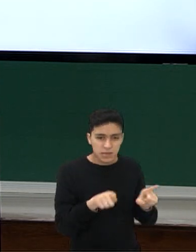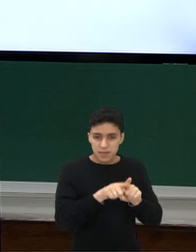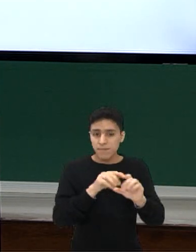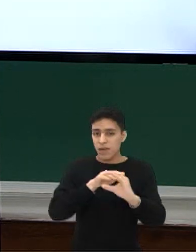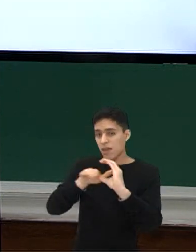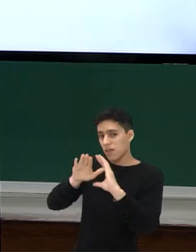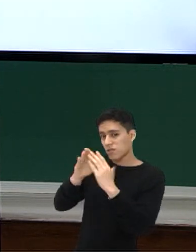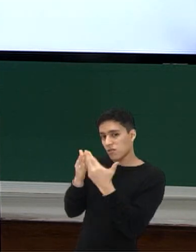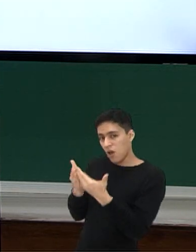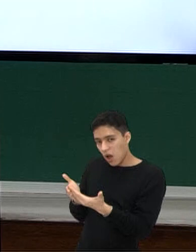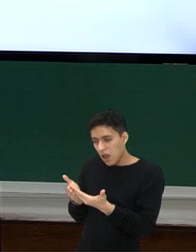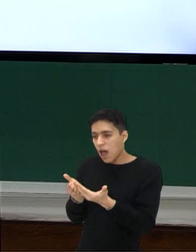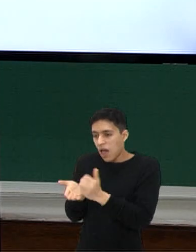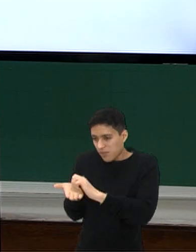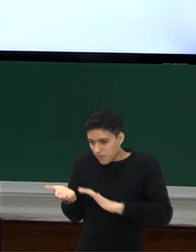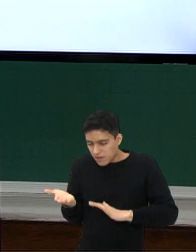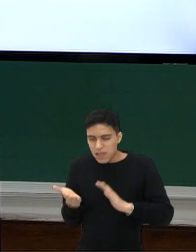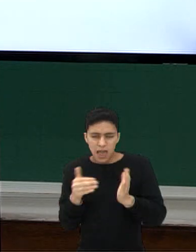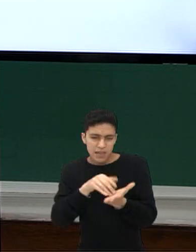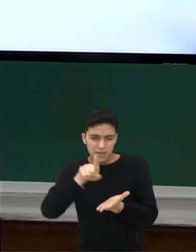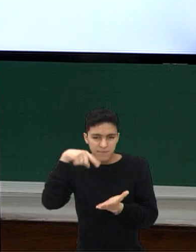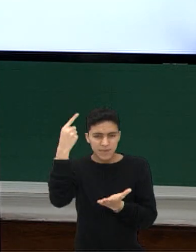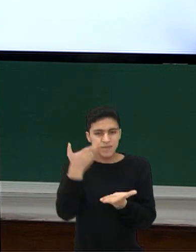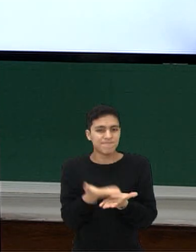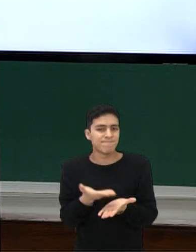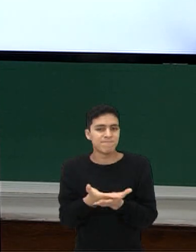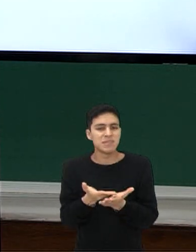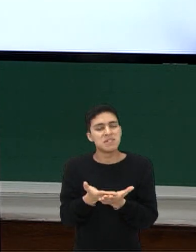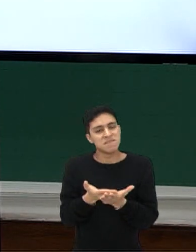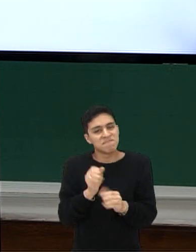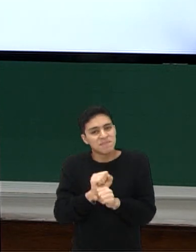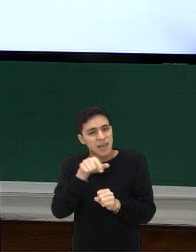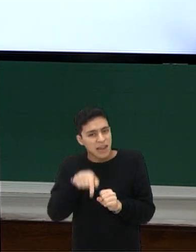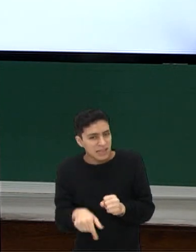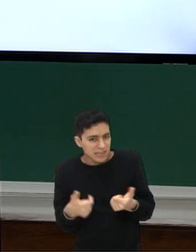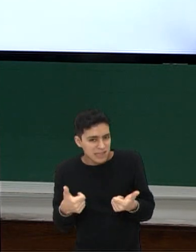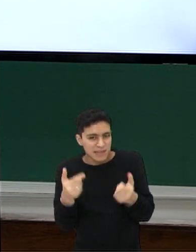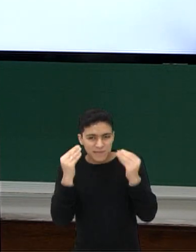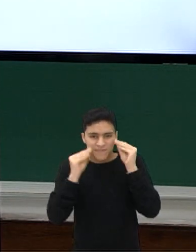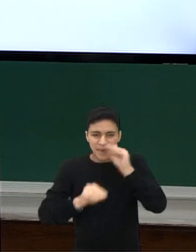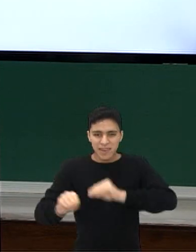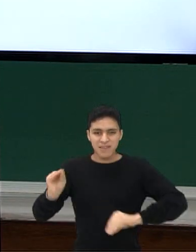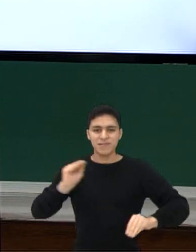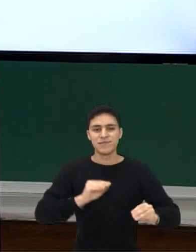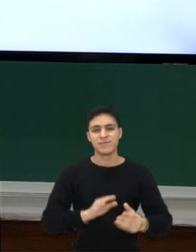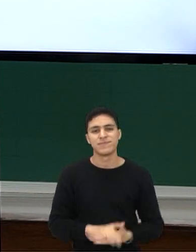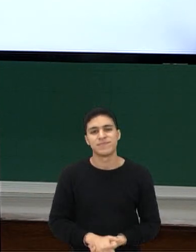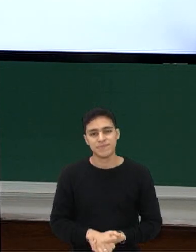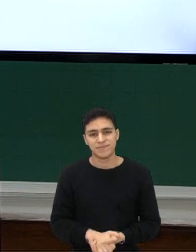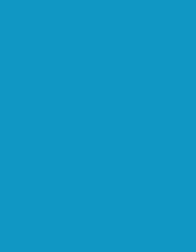lá na sua escola, tá bom? Até a próxima aula, a gente se vê por aqui. Um beijo para você.